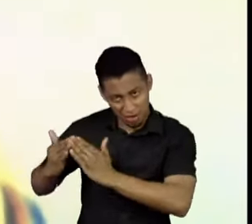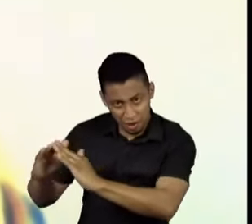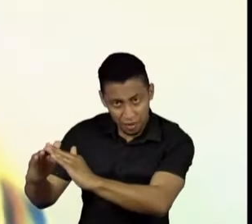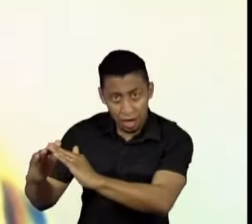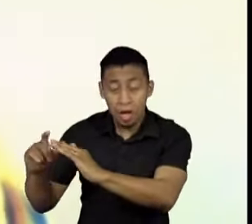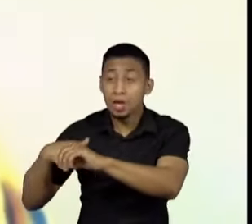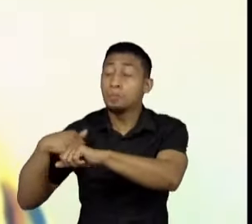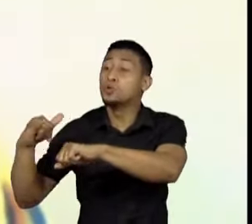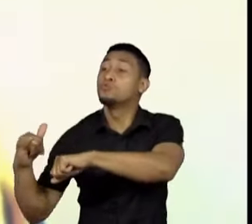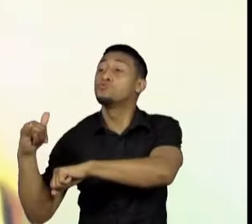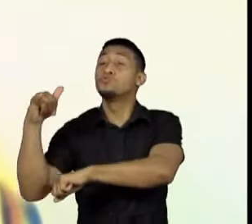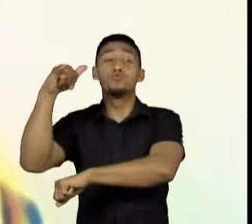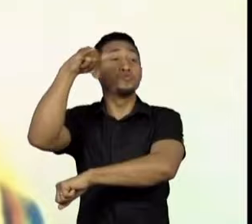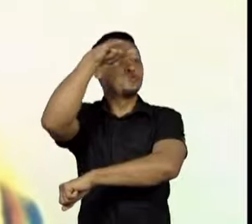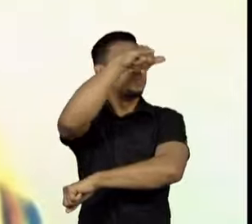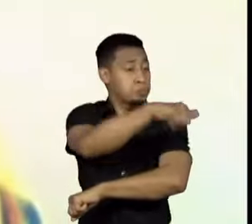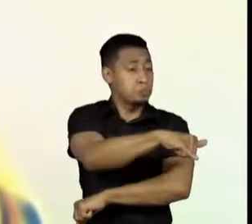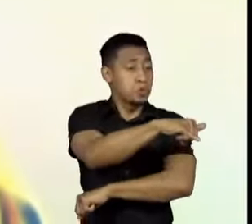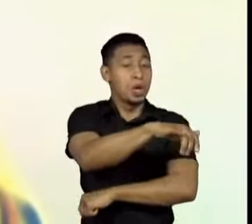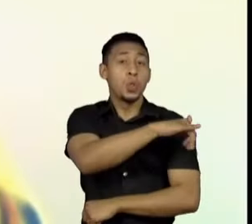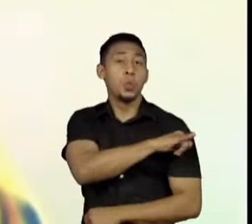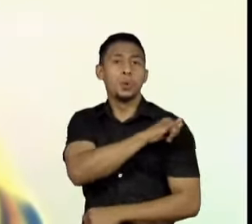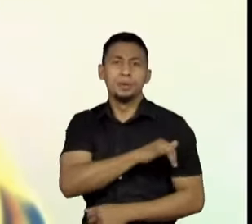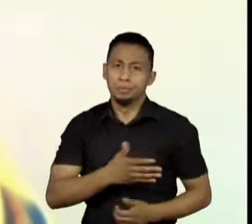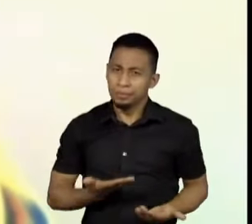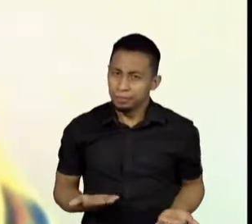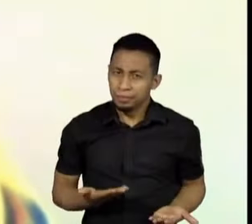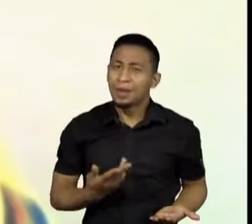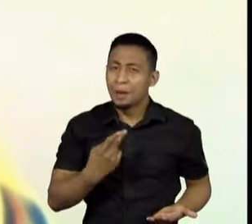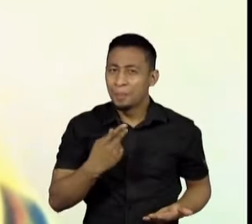em Paraty. Então, eu acho que há todo